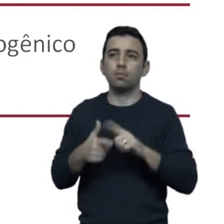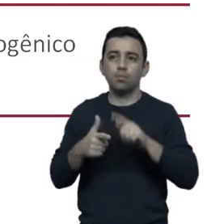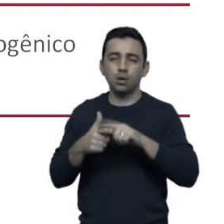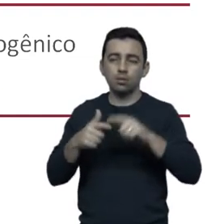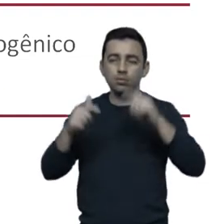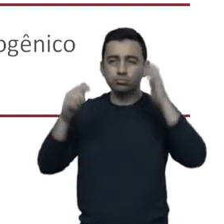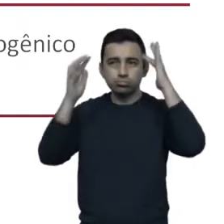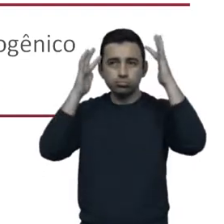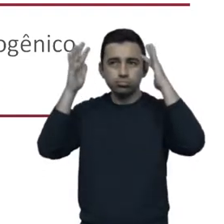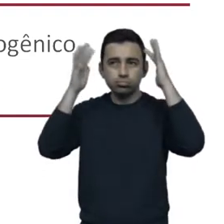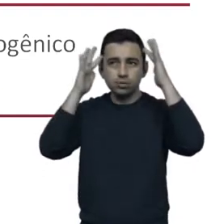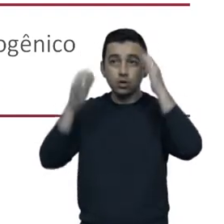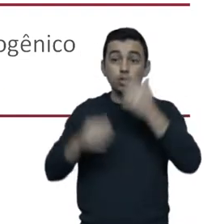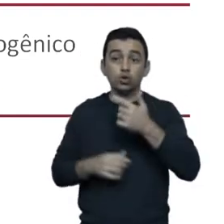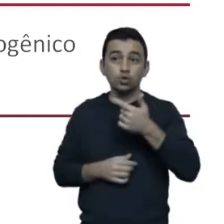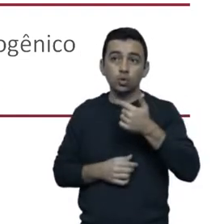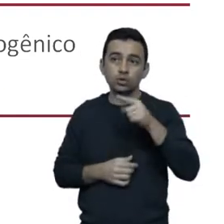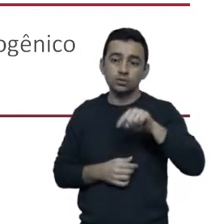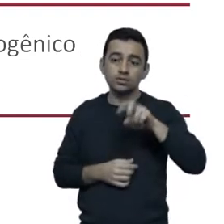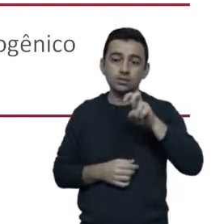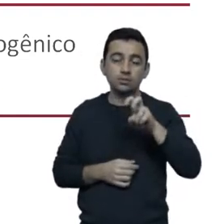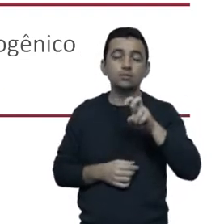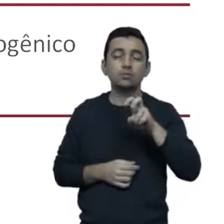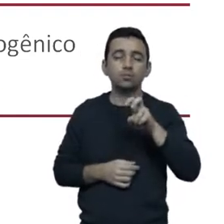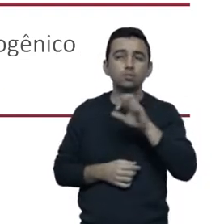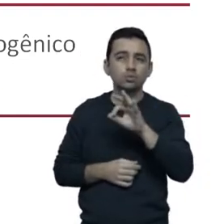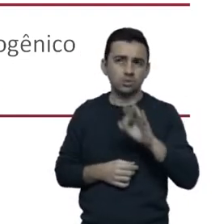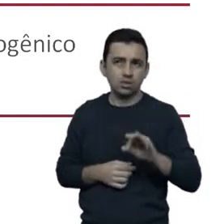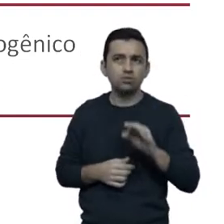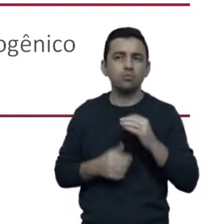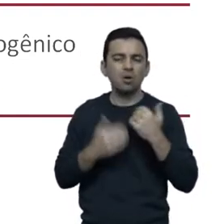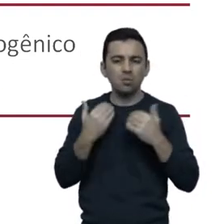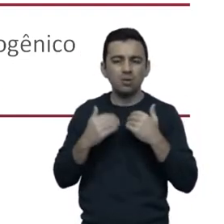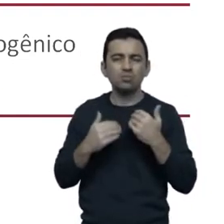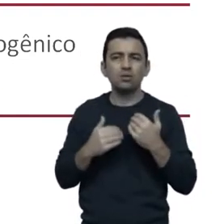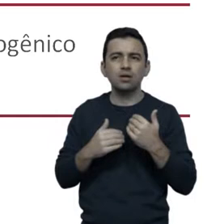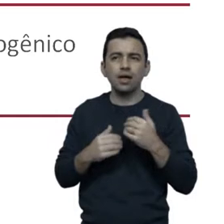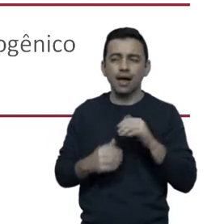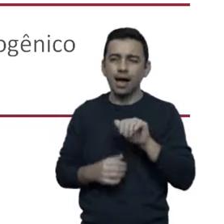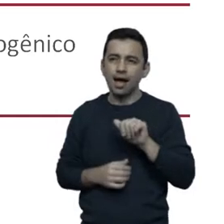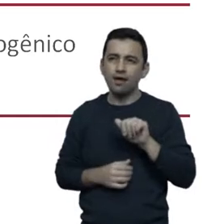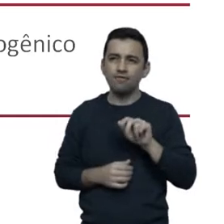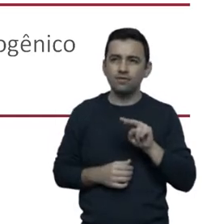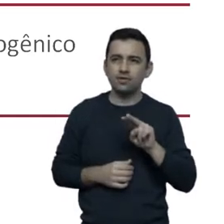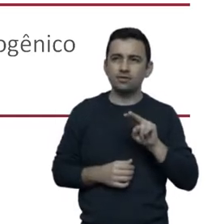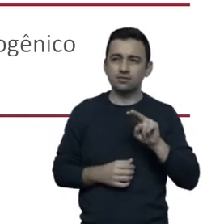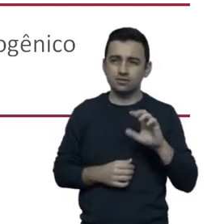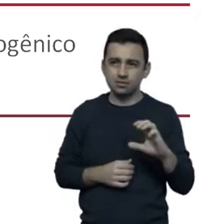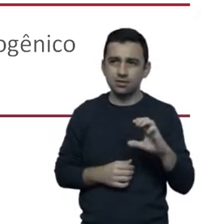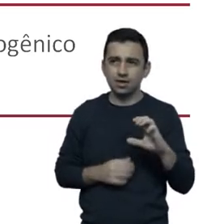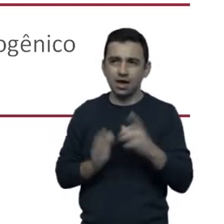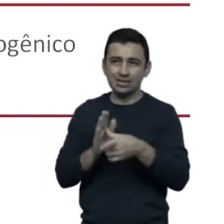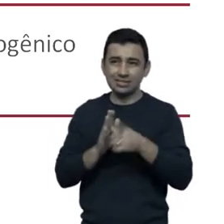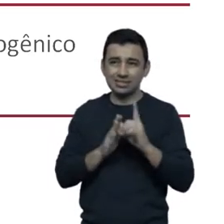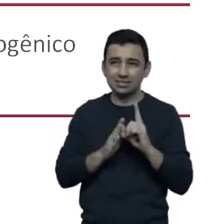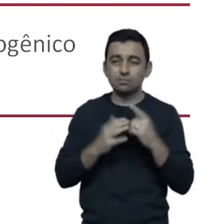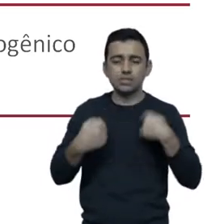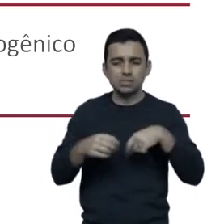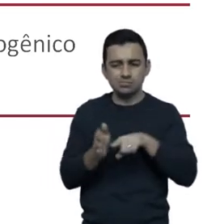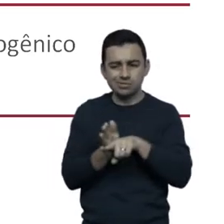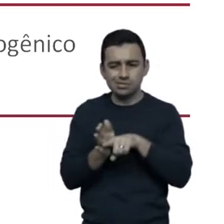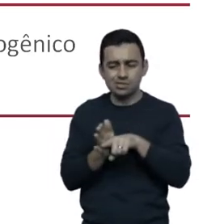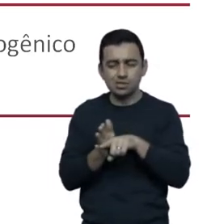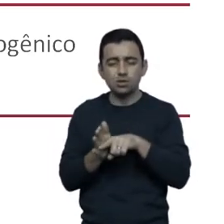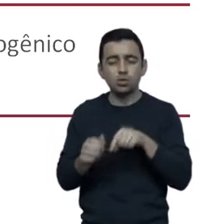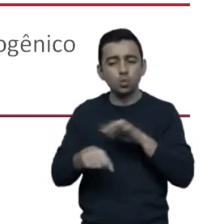morte em 12,5%. Né. Quando a gente tem um paciente que tem um AVC precoce, senhores, nós temos que investigar a doença de Fabry,